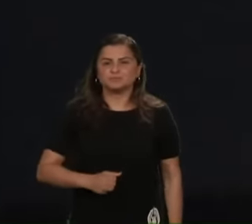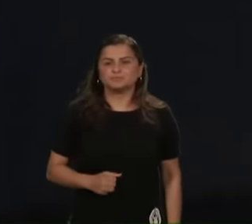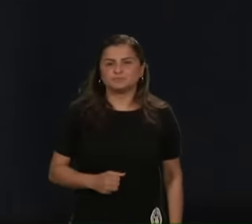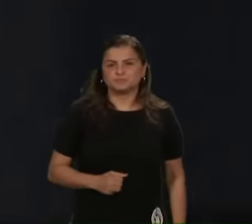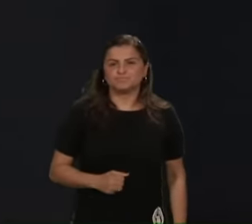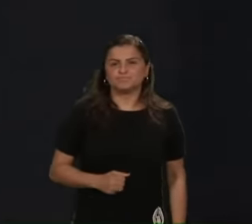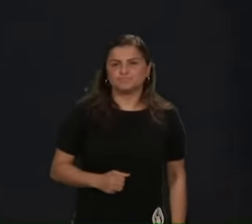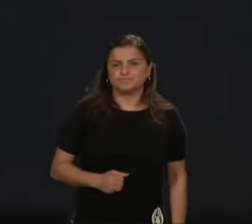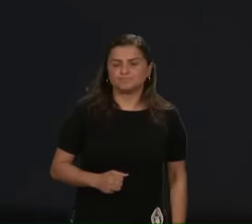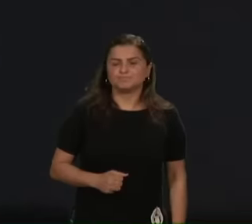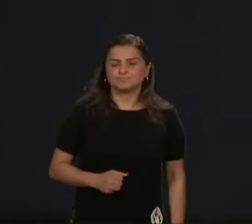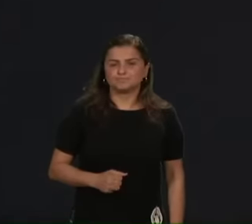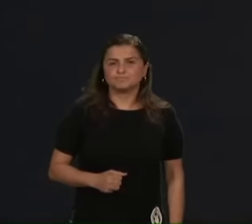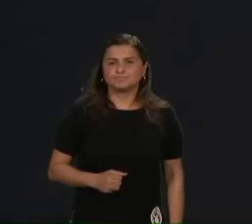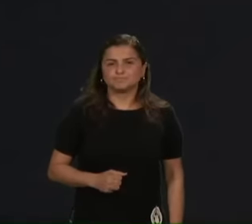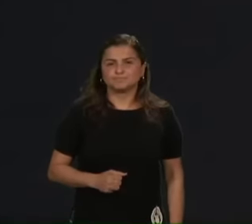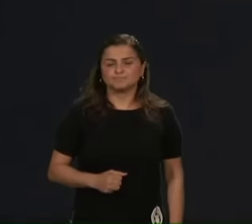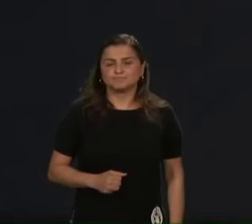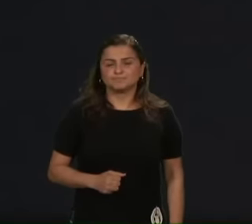Tal qual